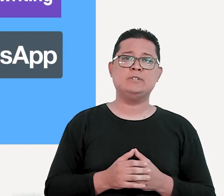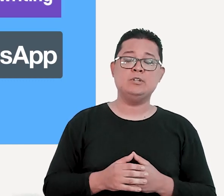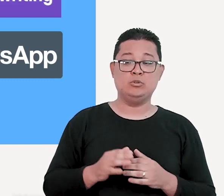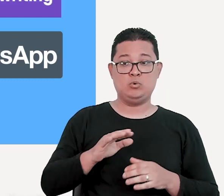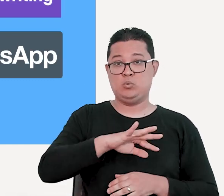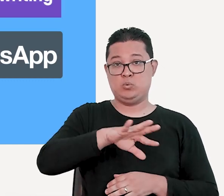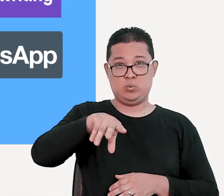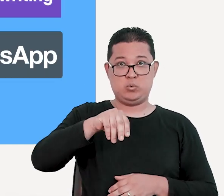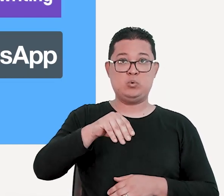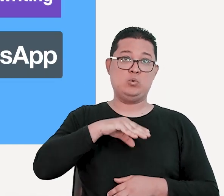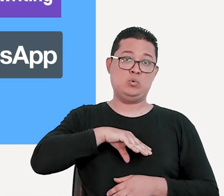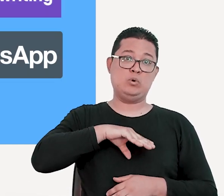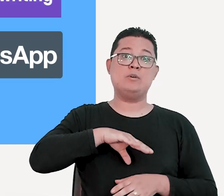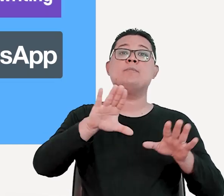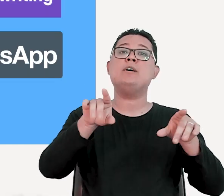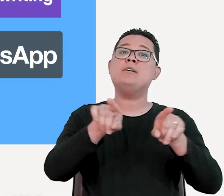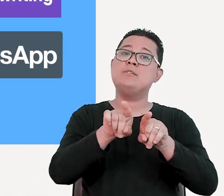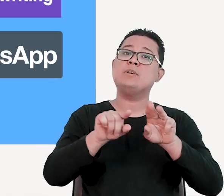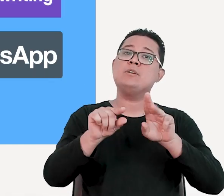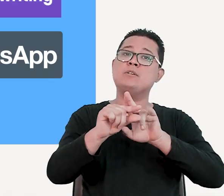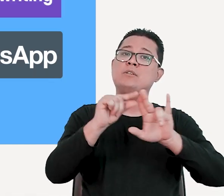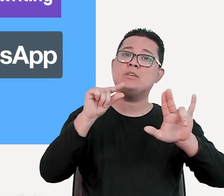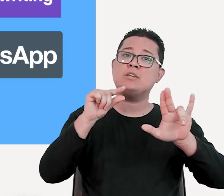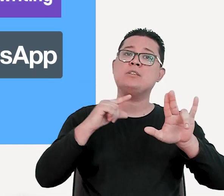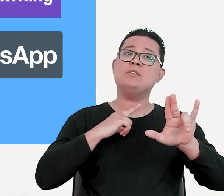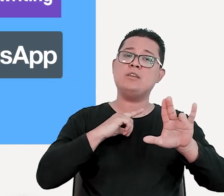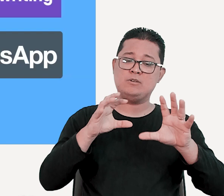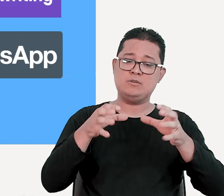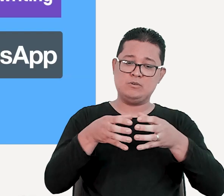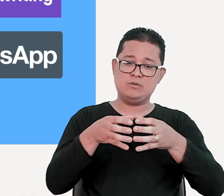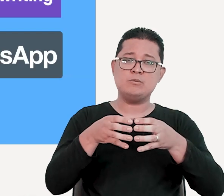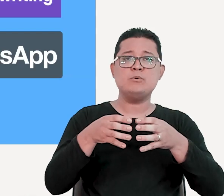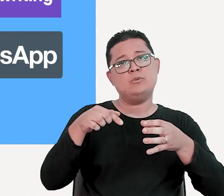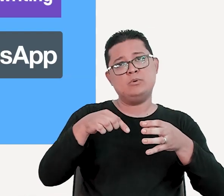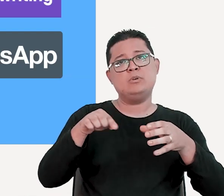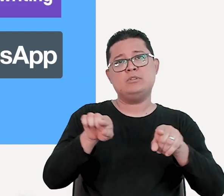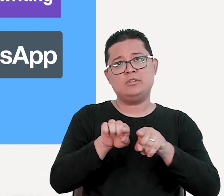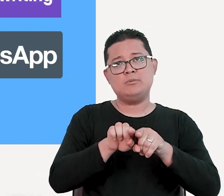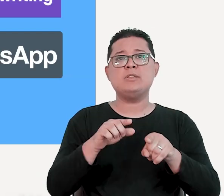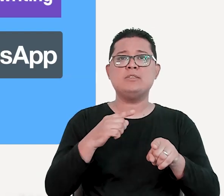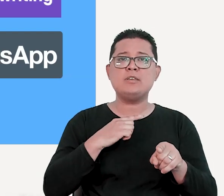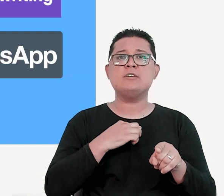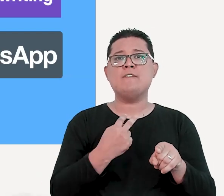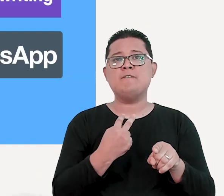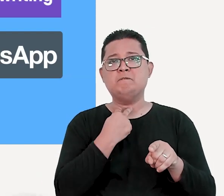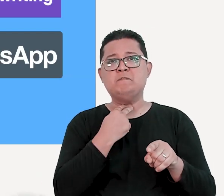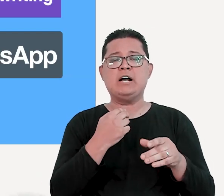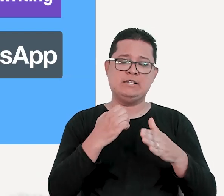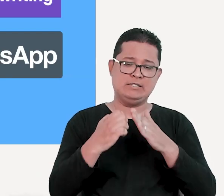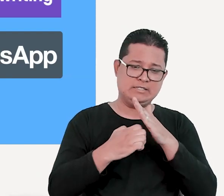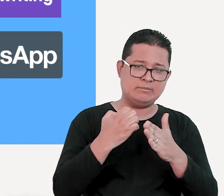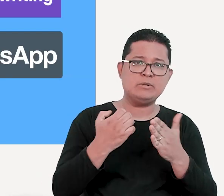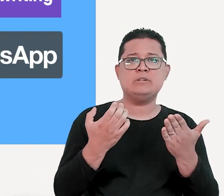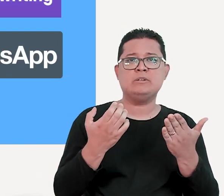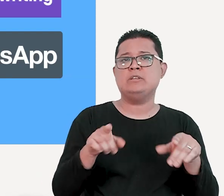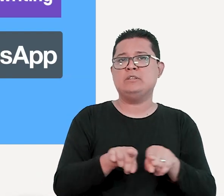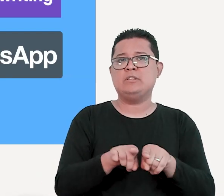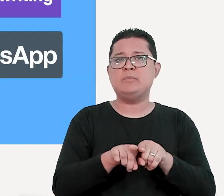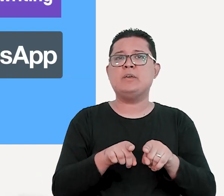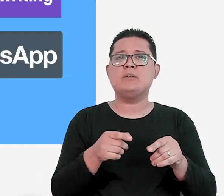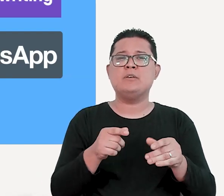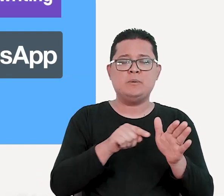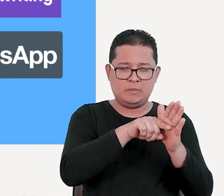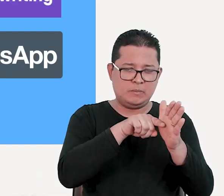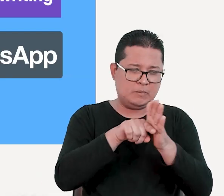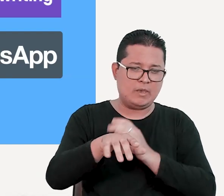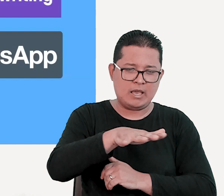muita vaga de emprego, eles trocam algumas dicas de mercado, pesquisa que saiu, tudo que vocês imaginam. E esses